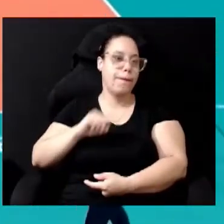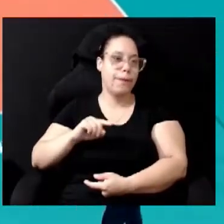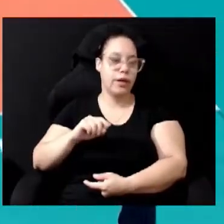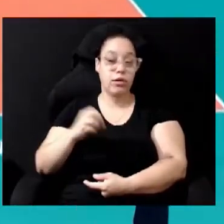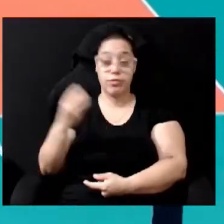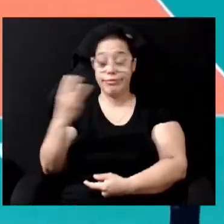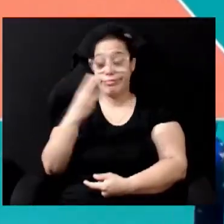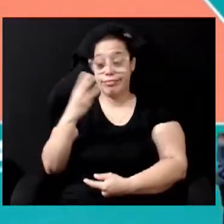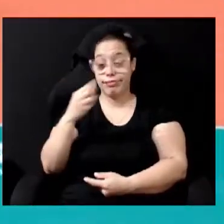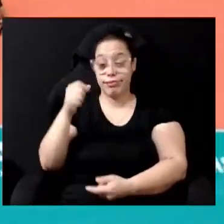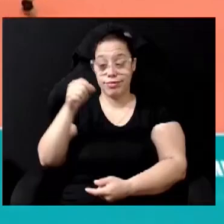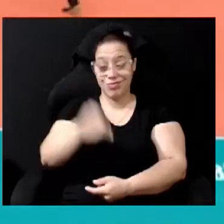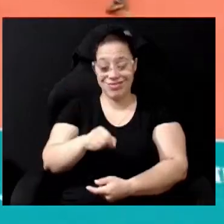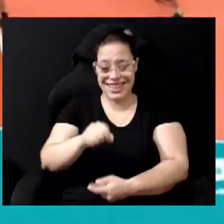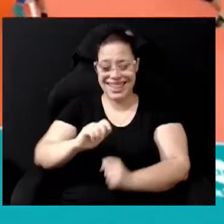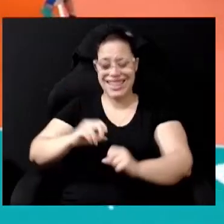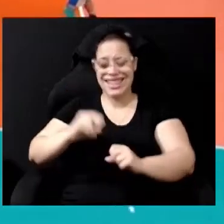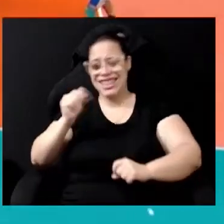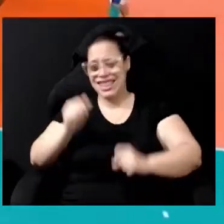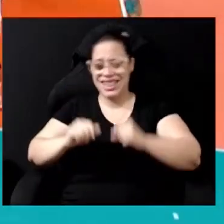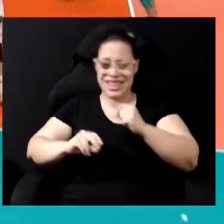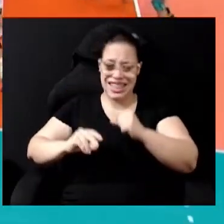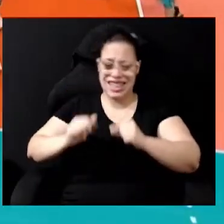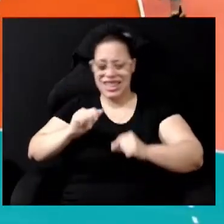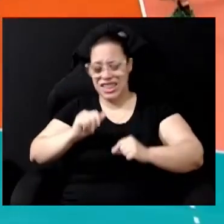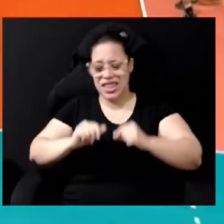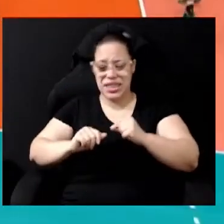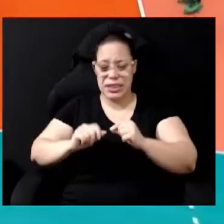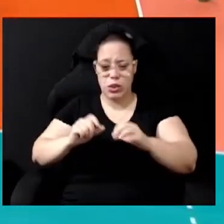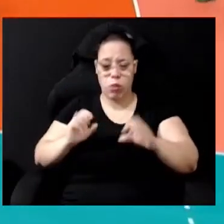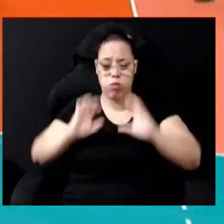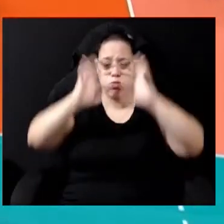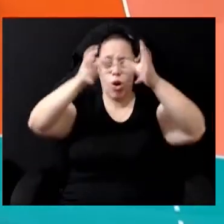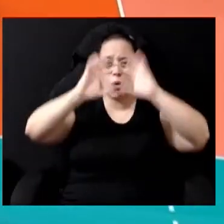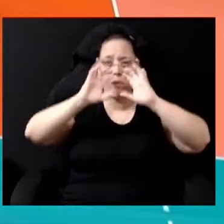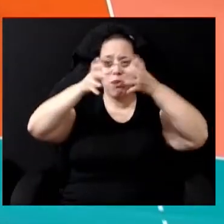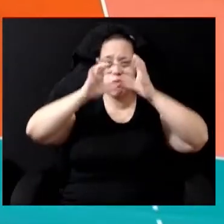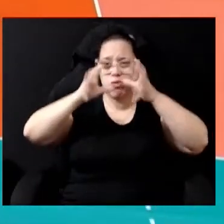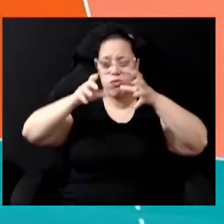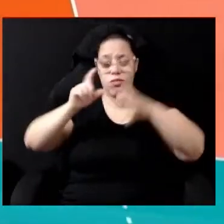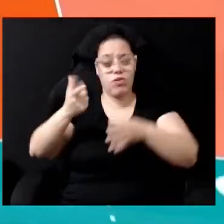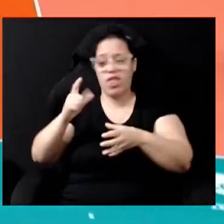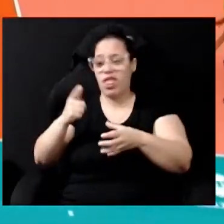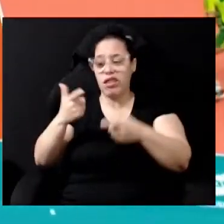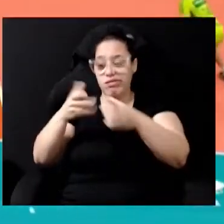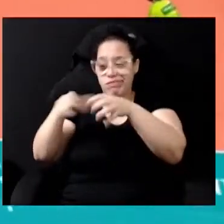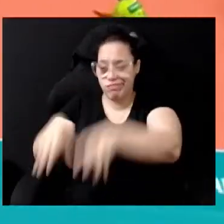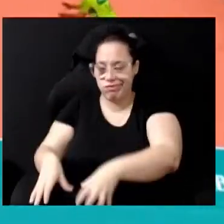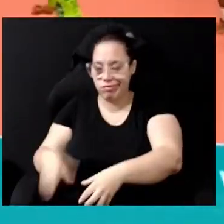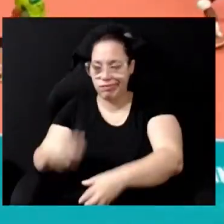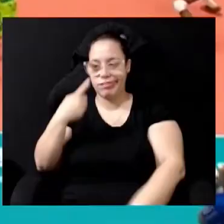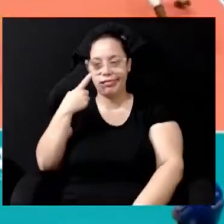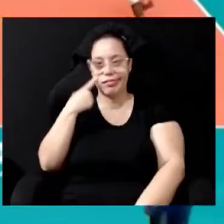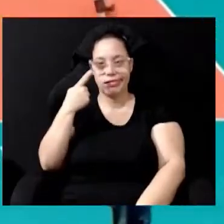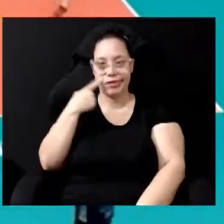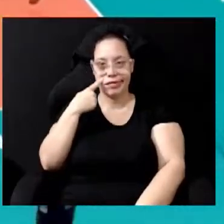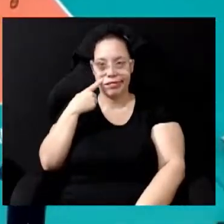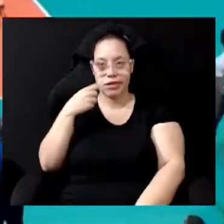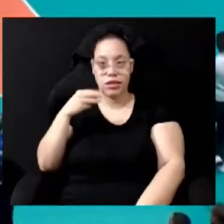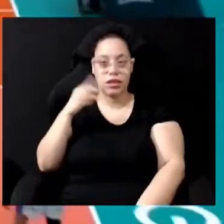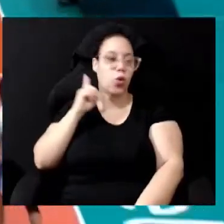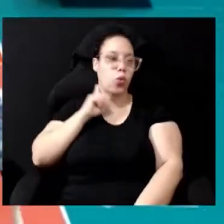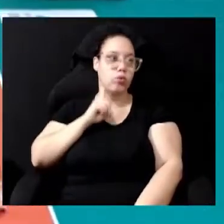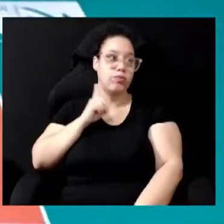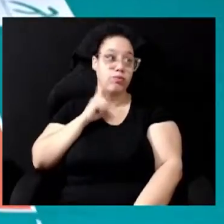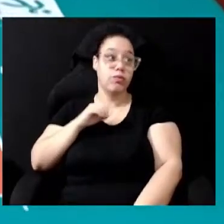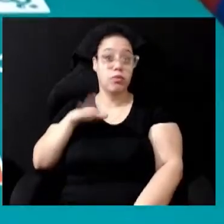ponto de muito rally, de uma bola que insistia em não cair, mostrou que Minas estava um pouco mais